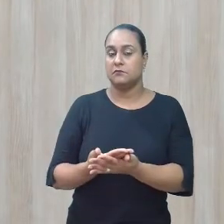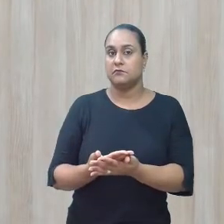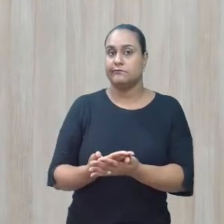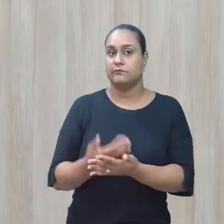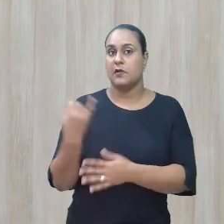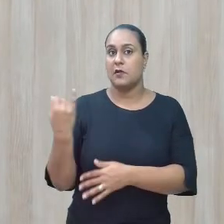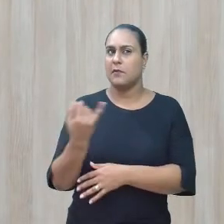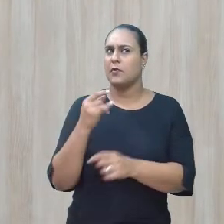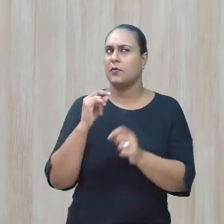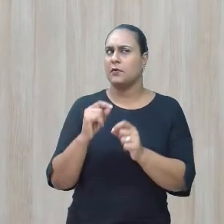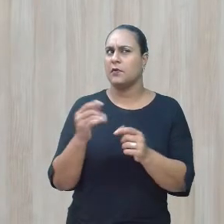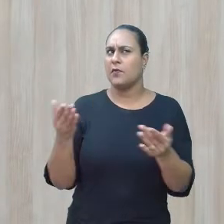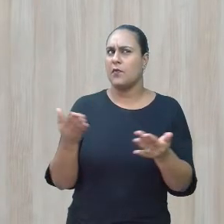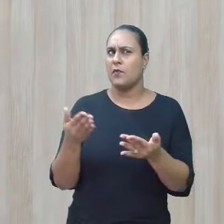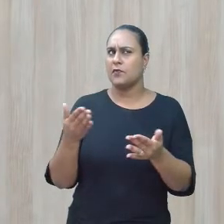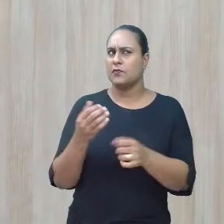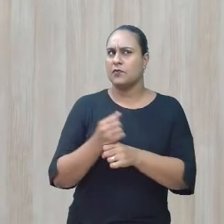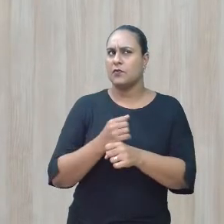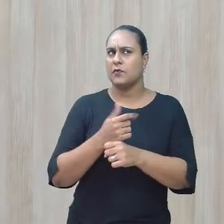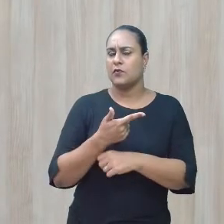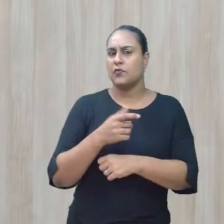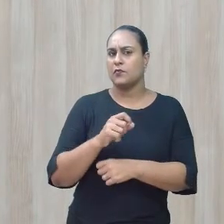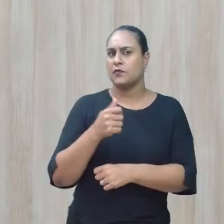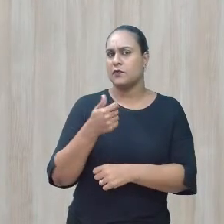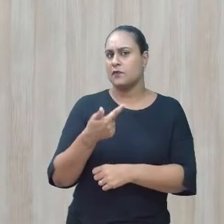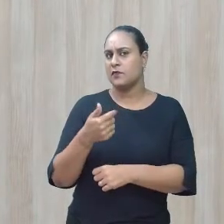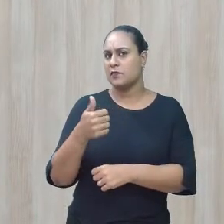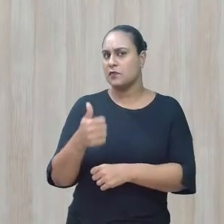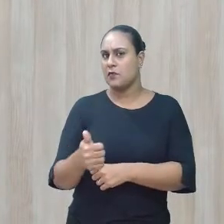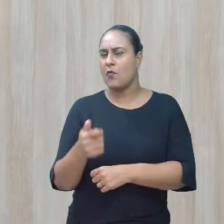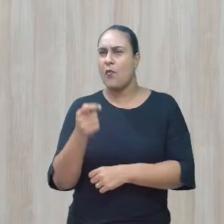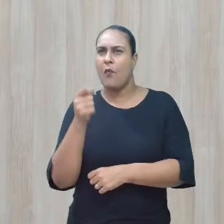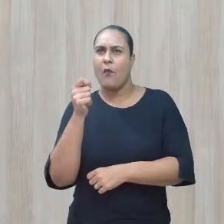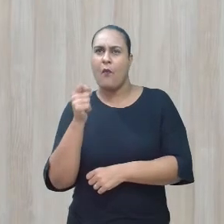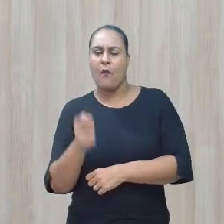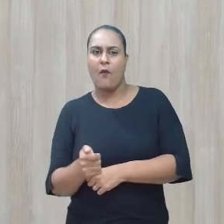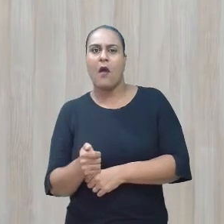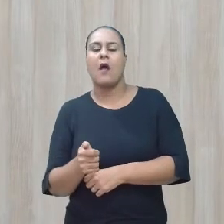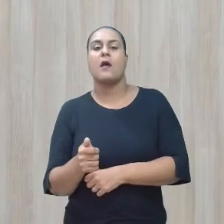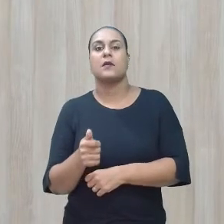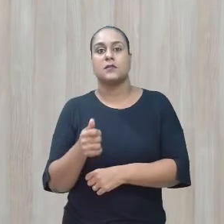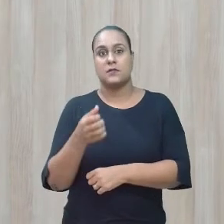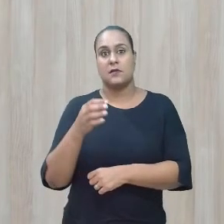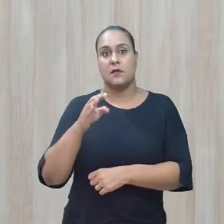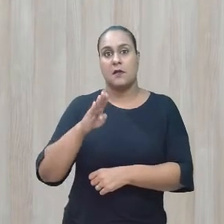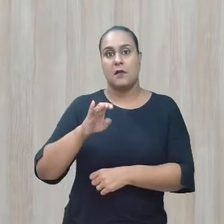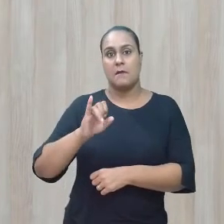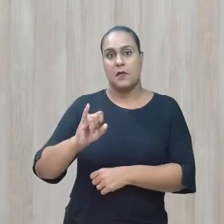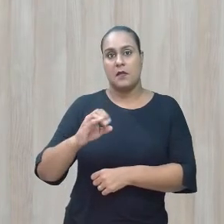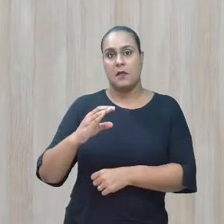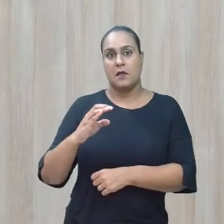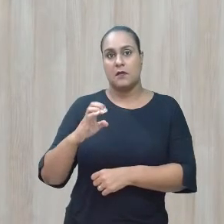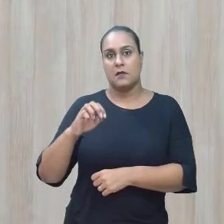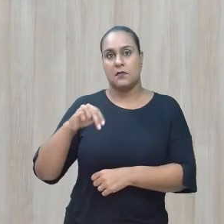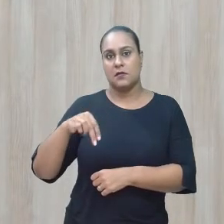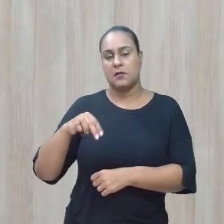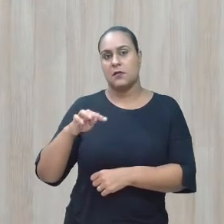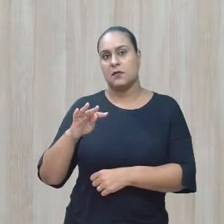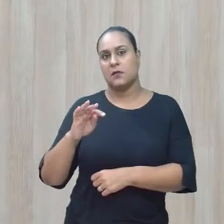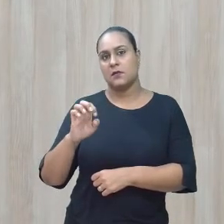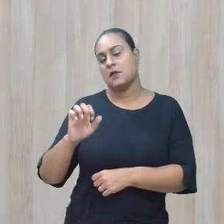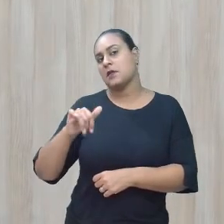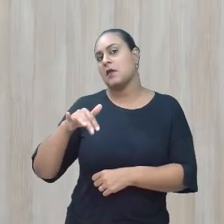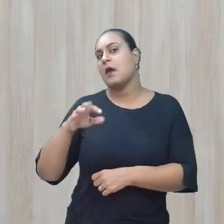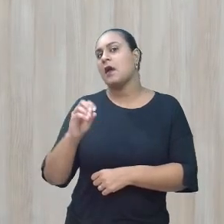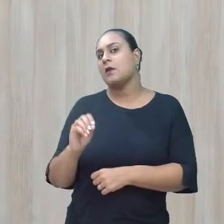aqui em 2021, né, a gente está ali próximo a completar, né, o bicentenário da independência do Brasil, né, os 200